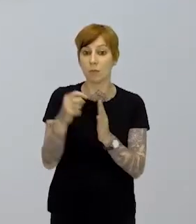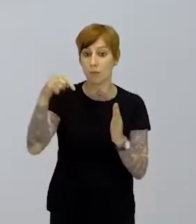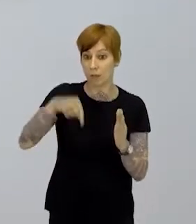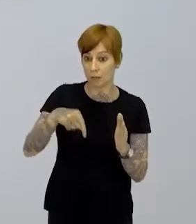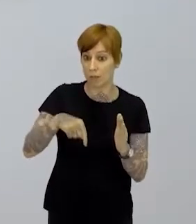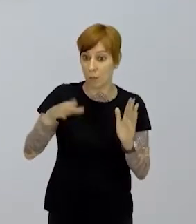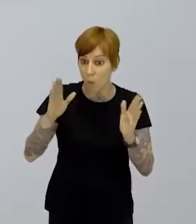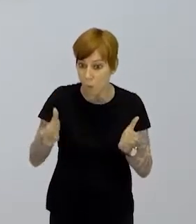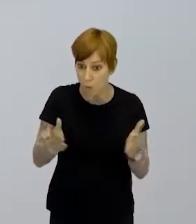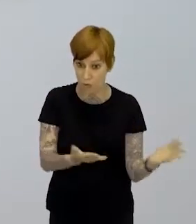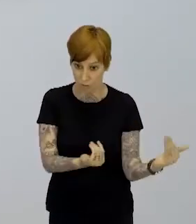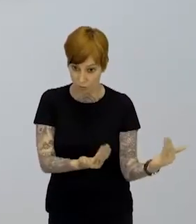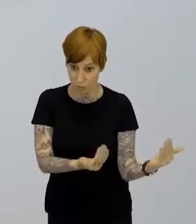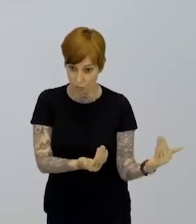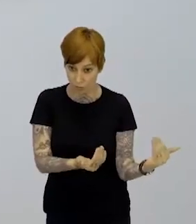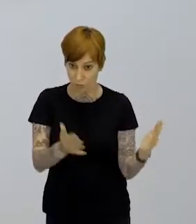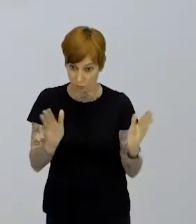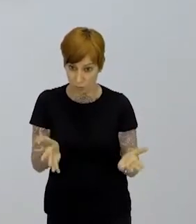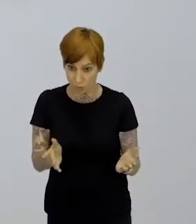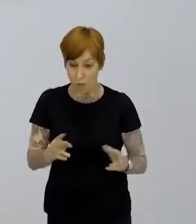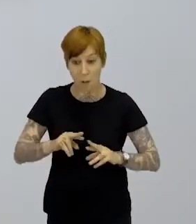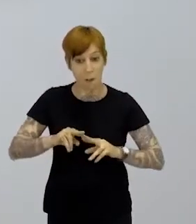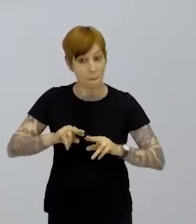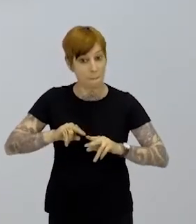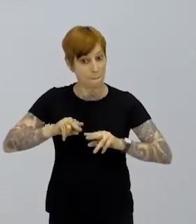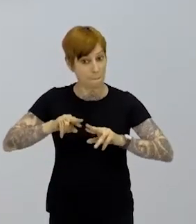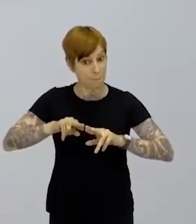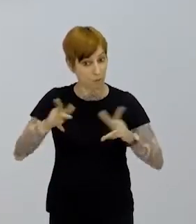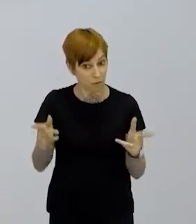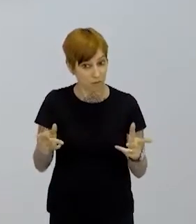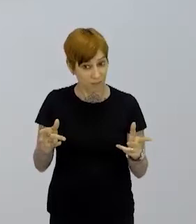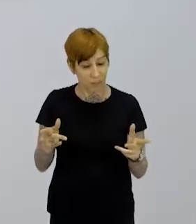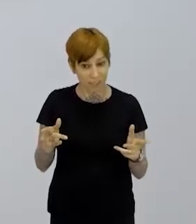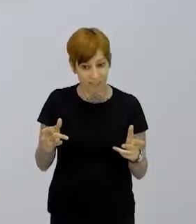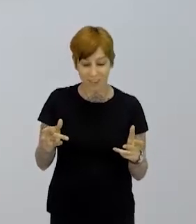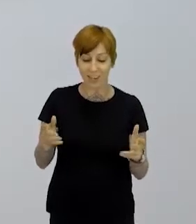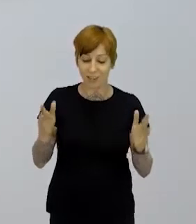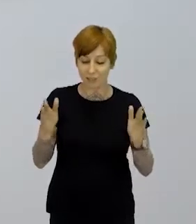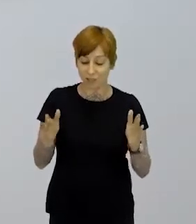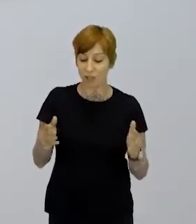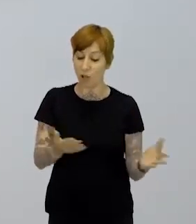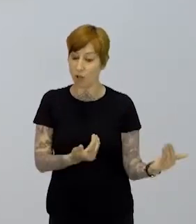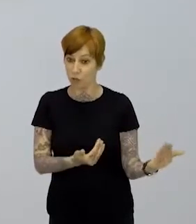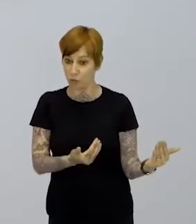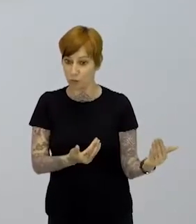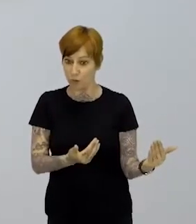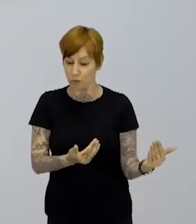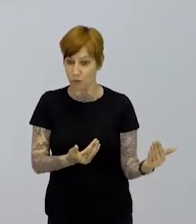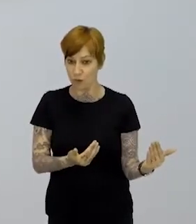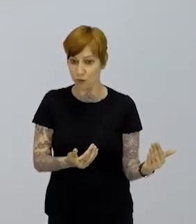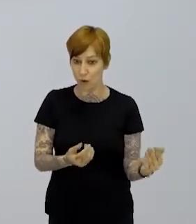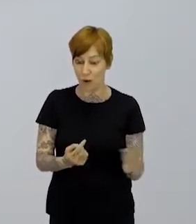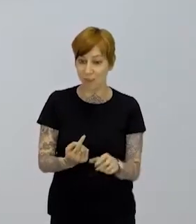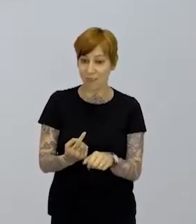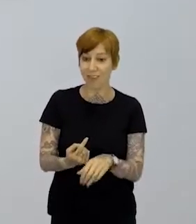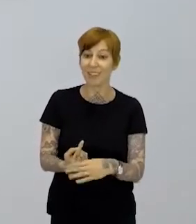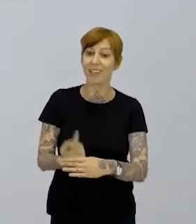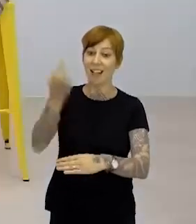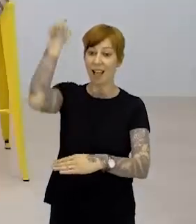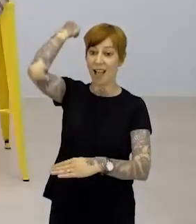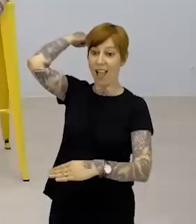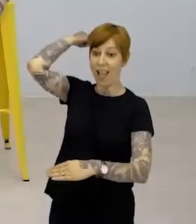esteve presente na juventude das nossas mães e dos nossos avós, se dá através da repetição. Quanto